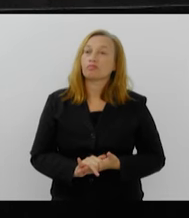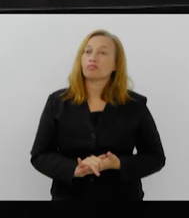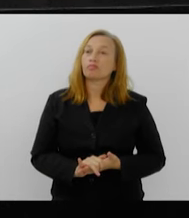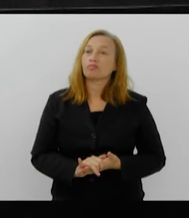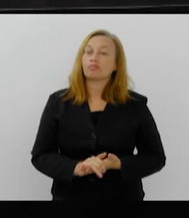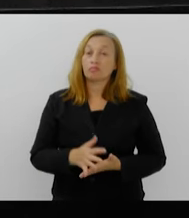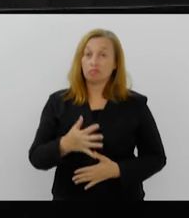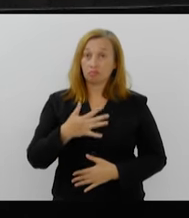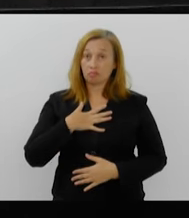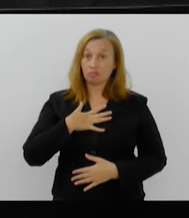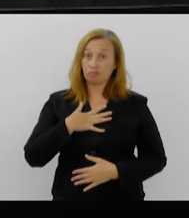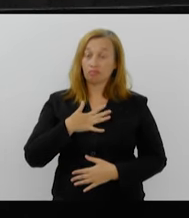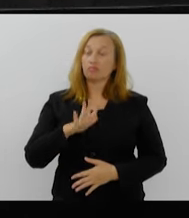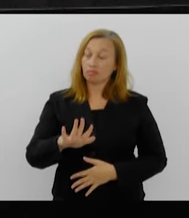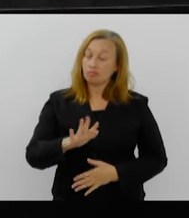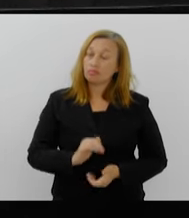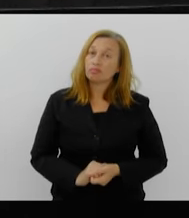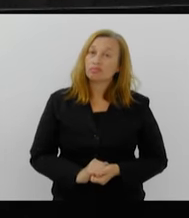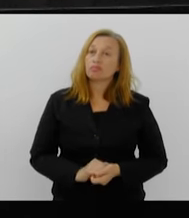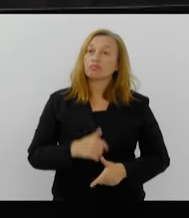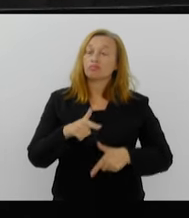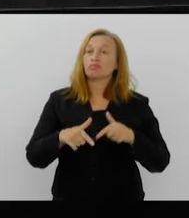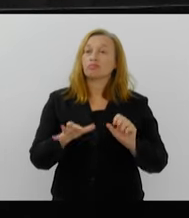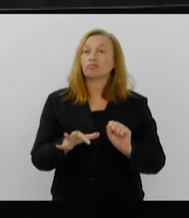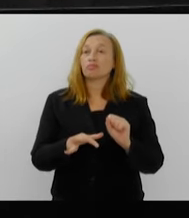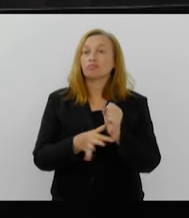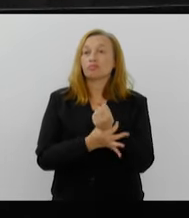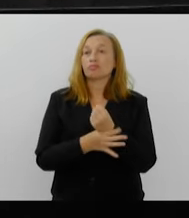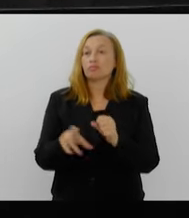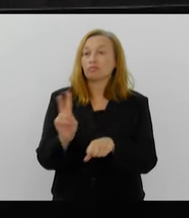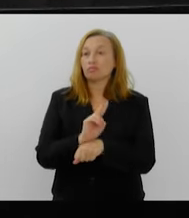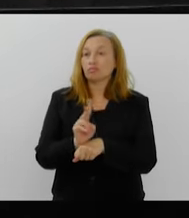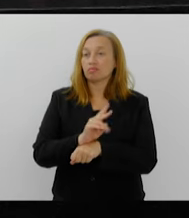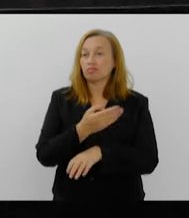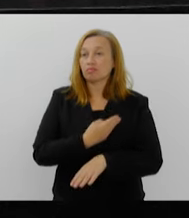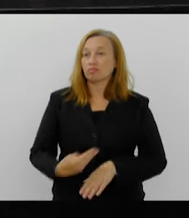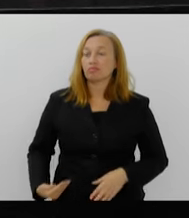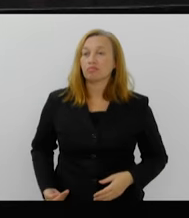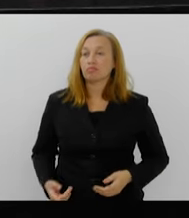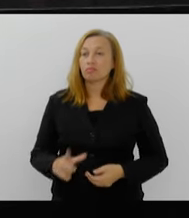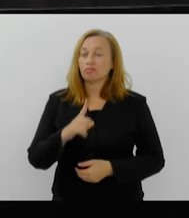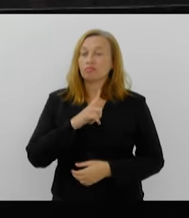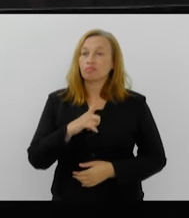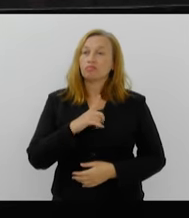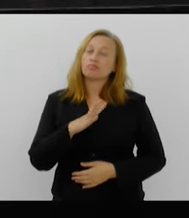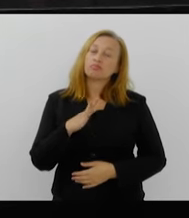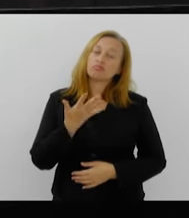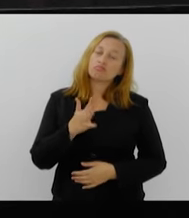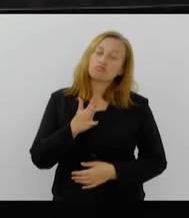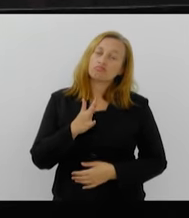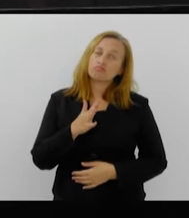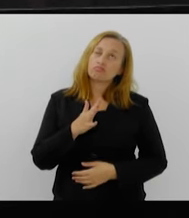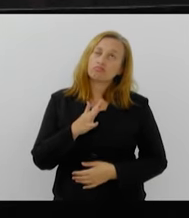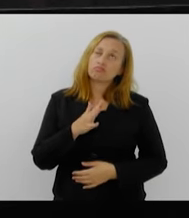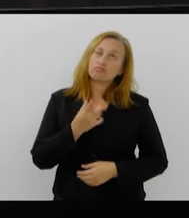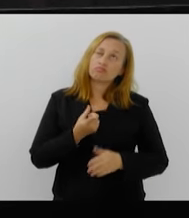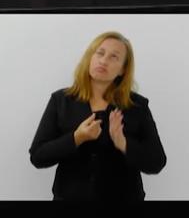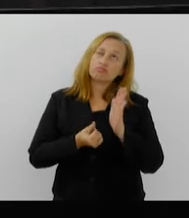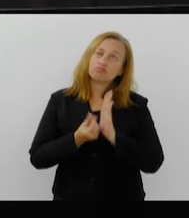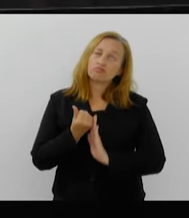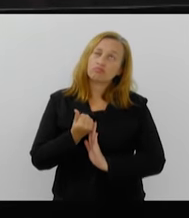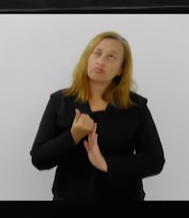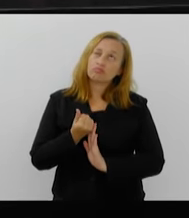Pasmem, a função segurança pública tem uma previsão de